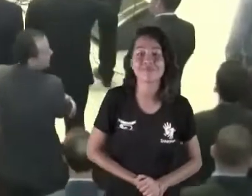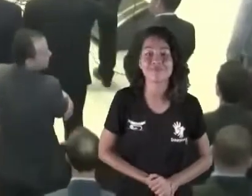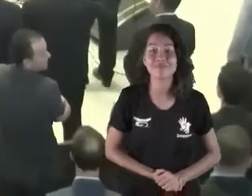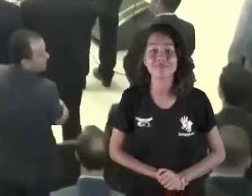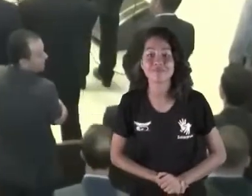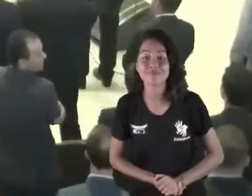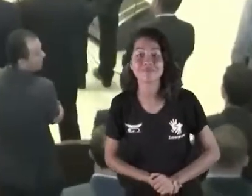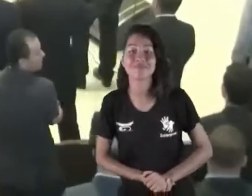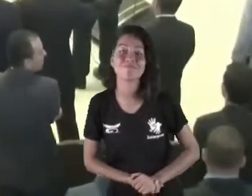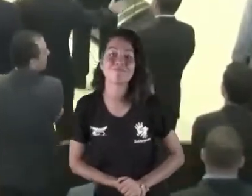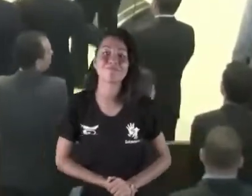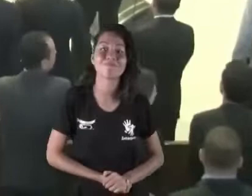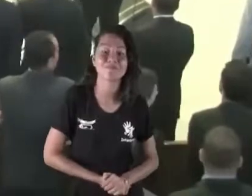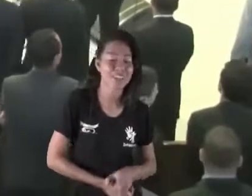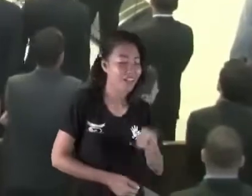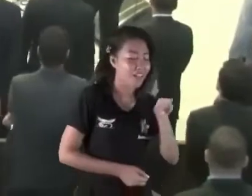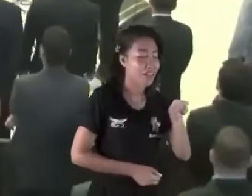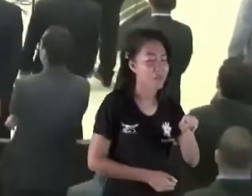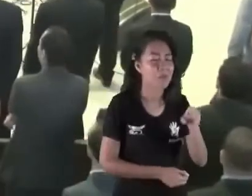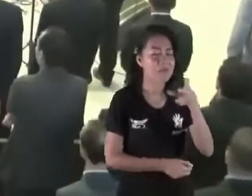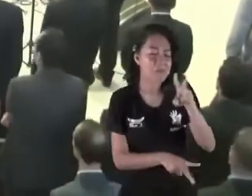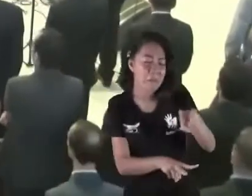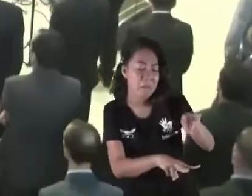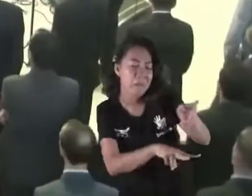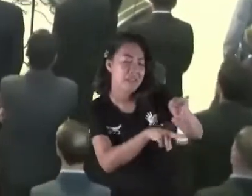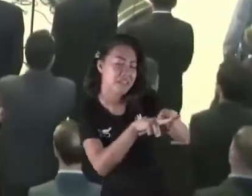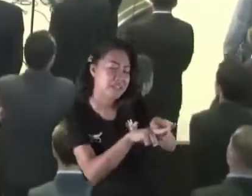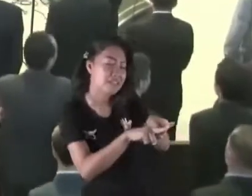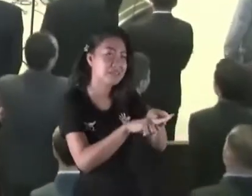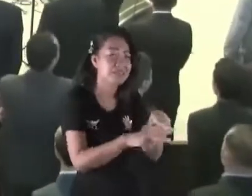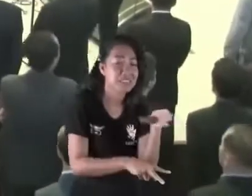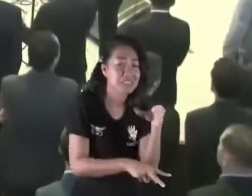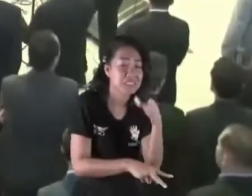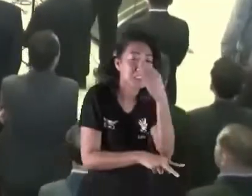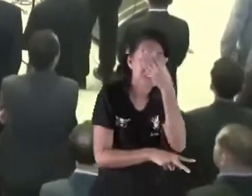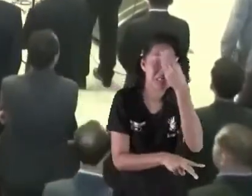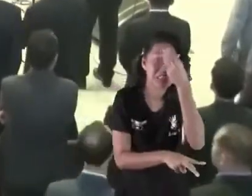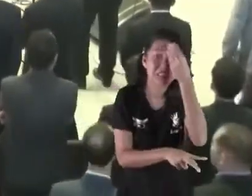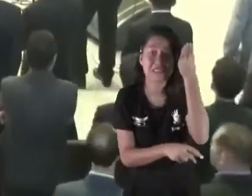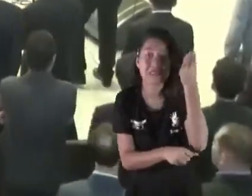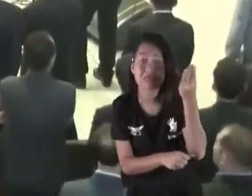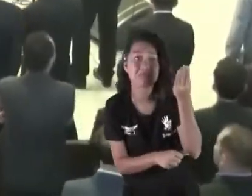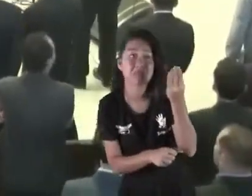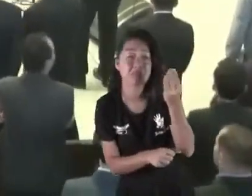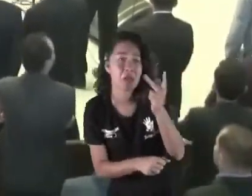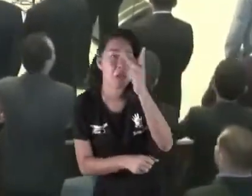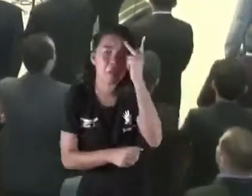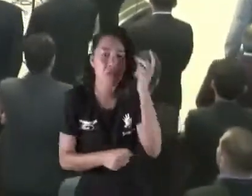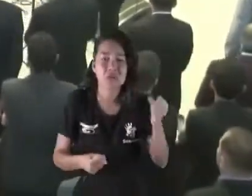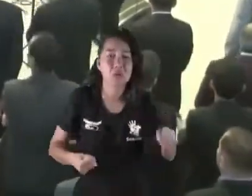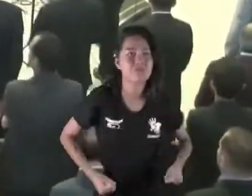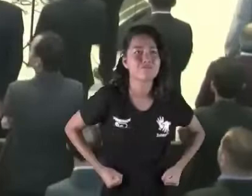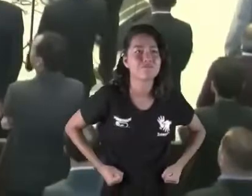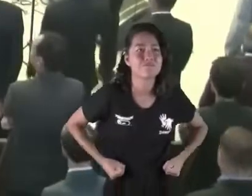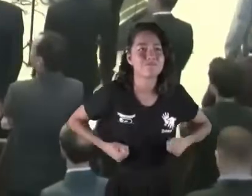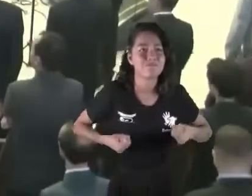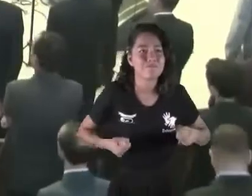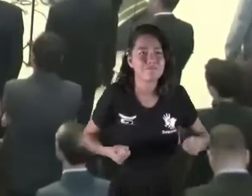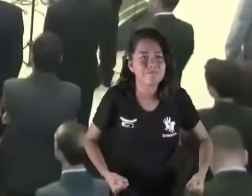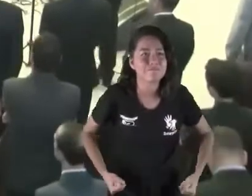estava esquecido. O paralítico estava esquecido. No